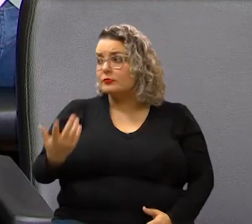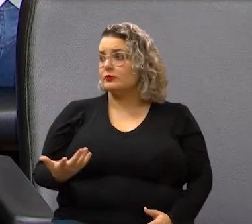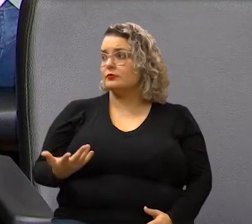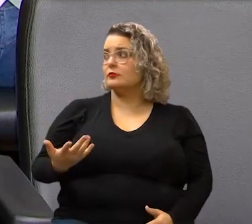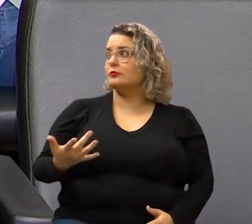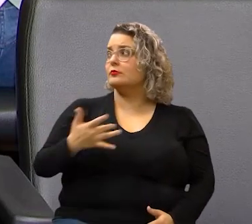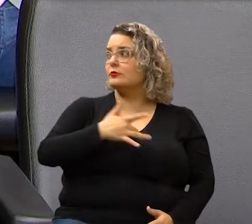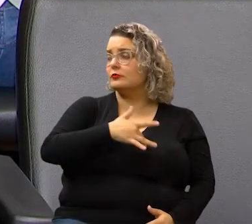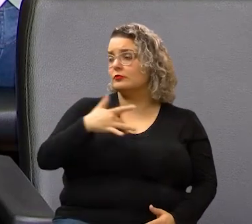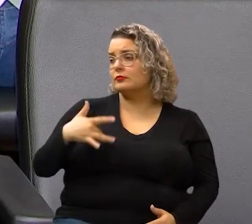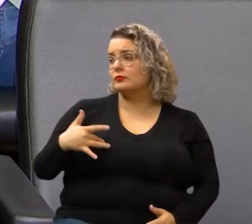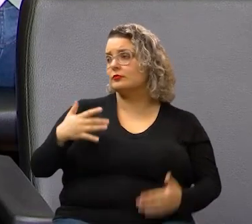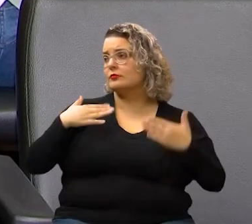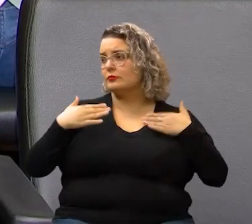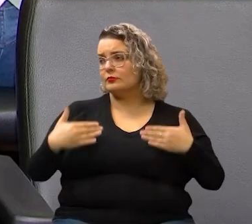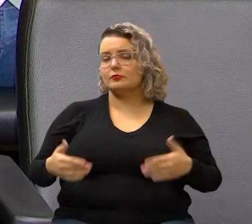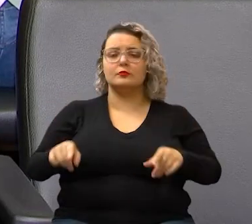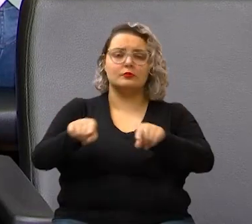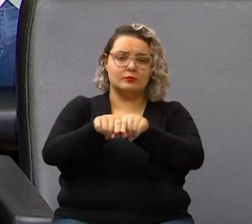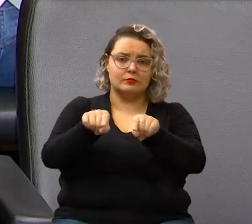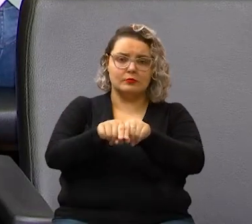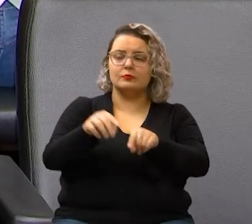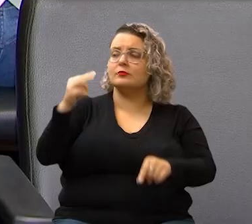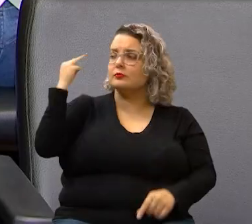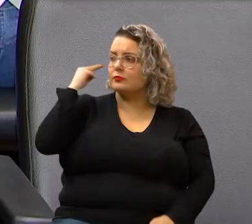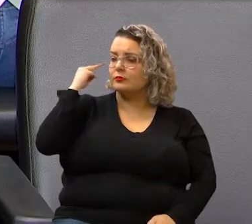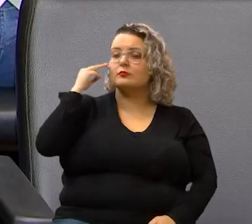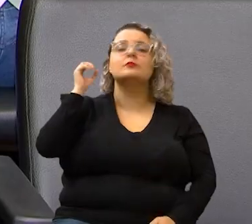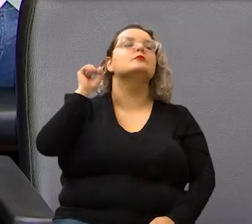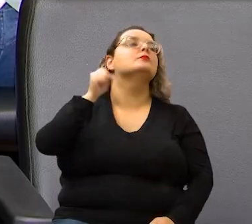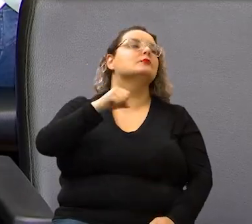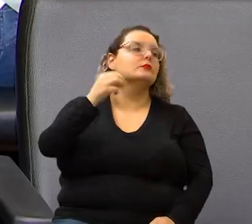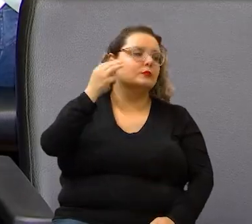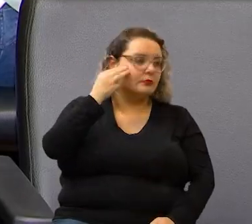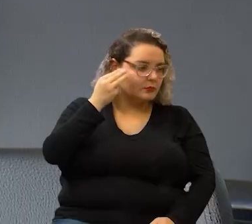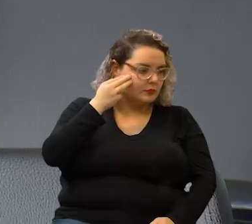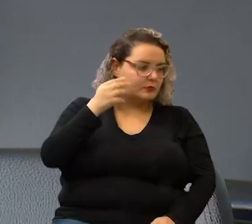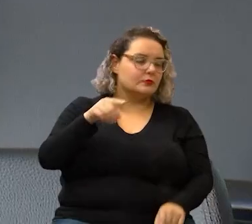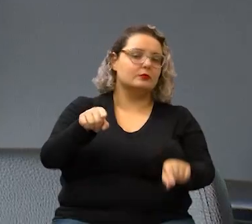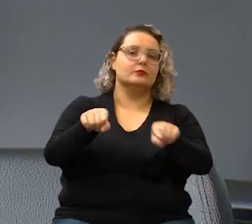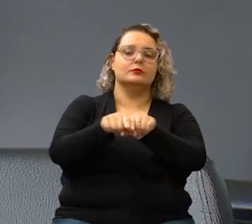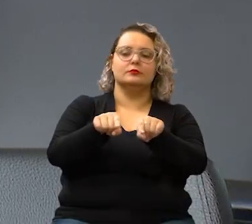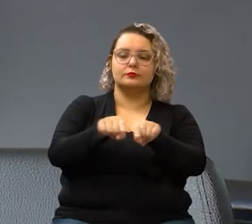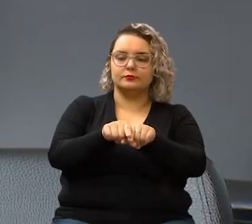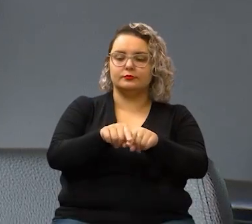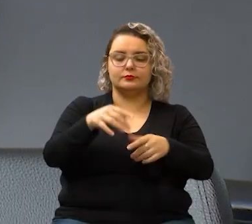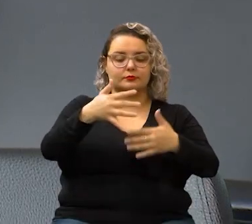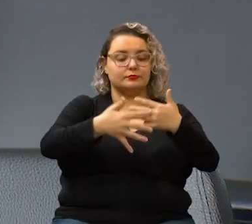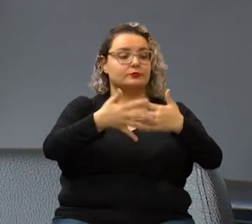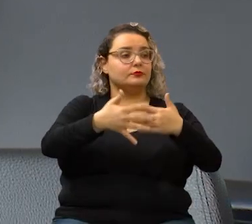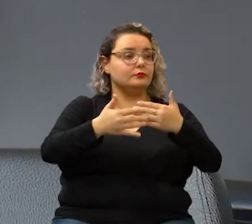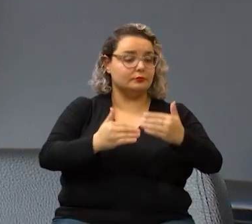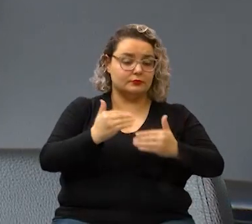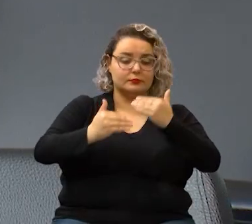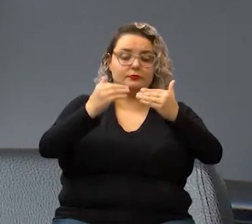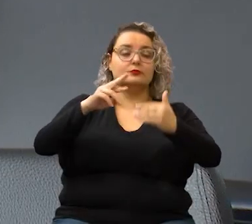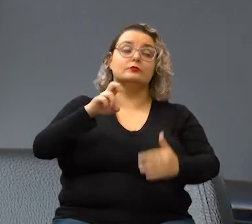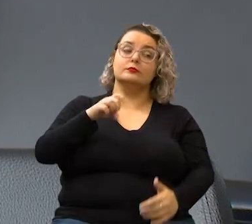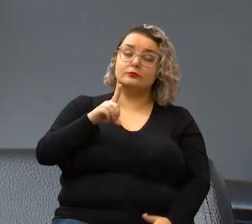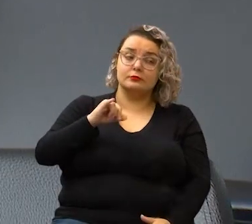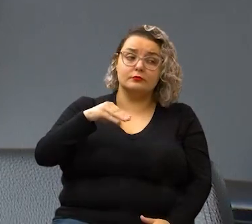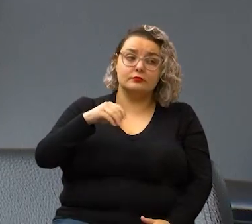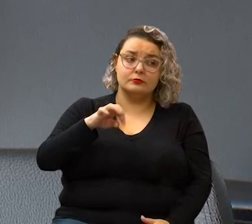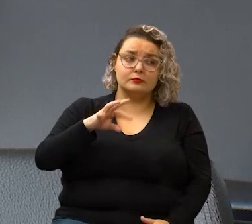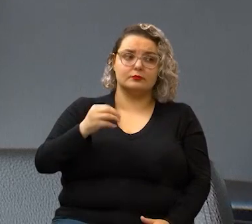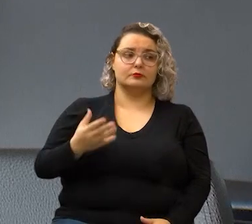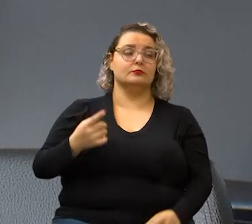efeitos negativos na saúde física, mas também mental? Mental. E, inclusive, atrapalha até o